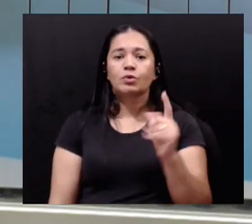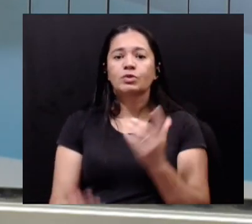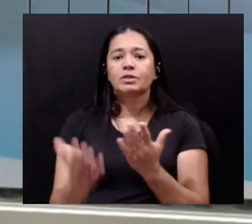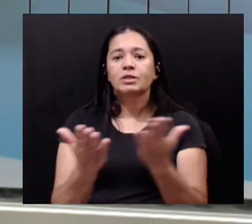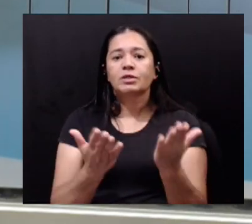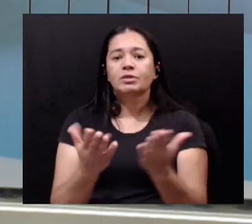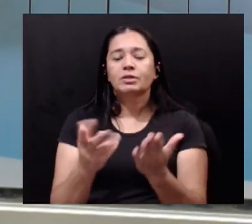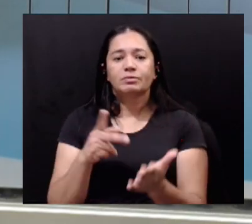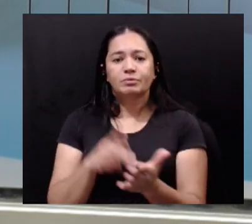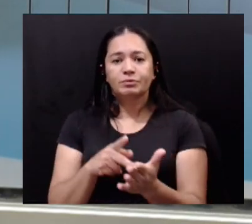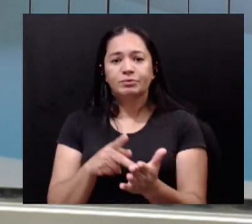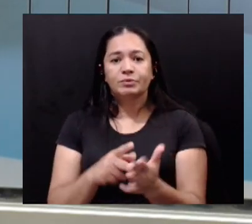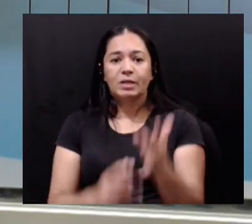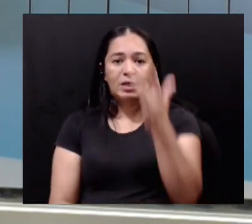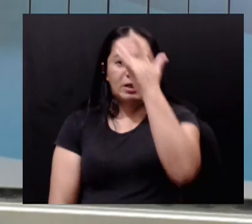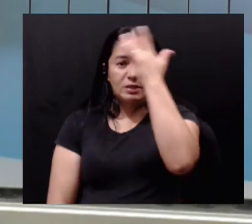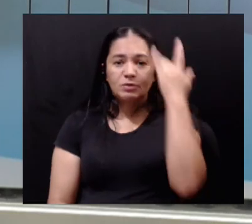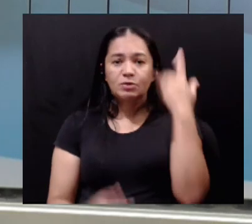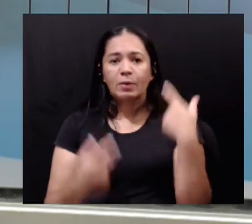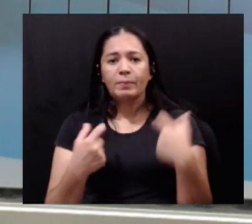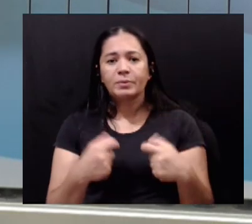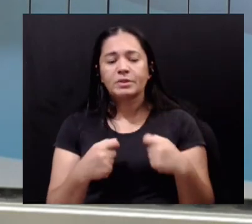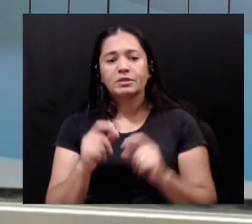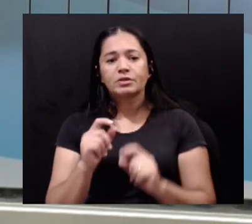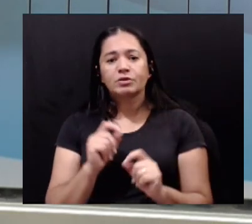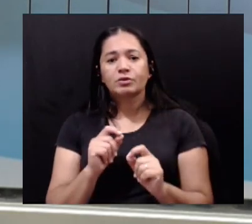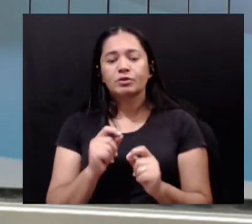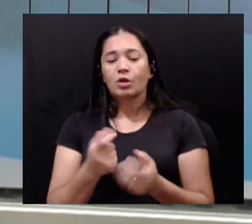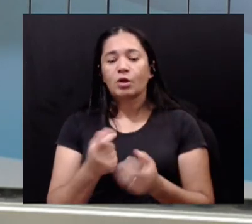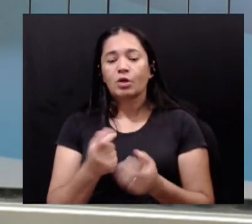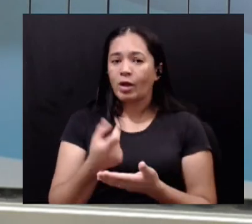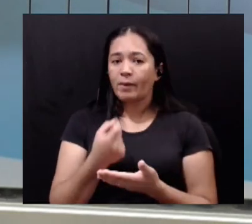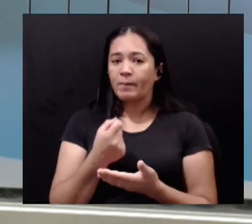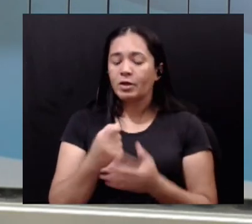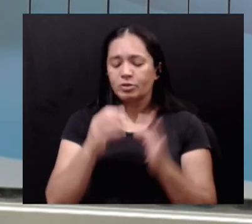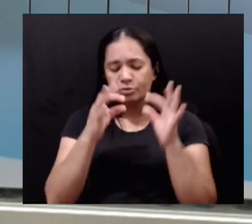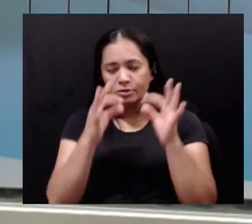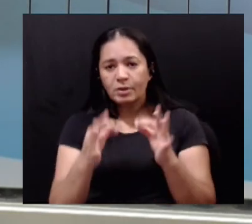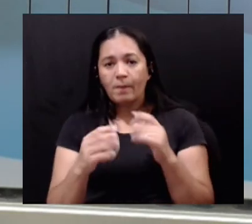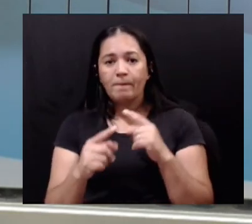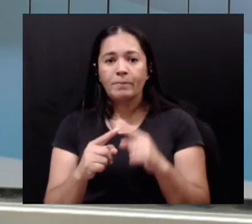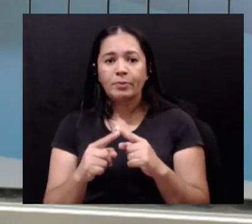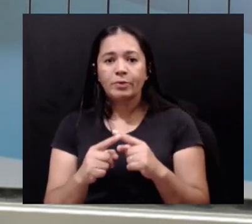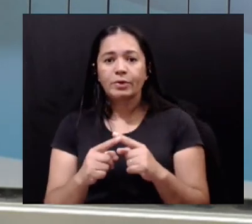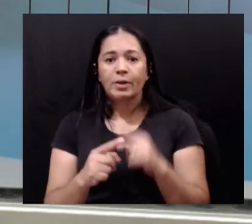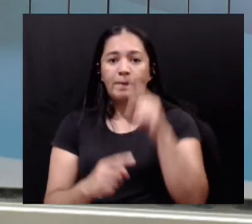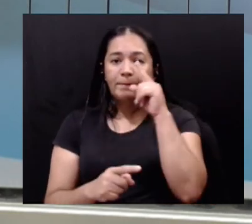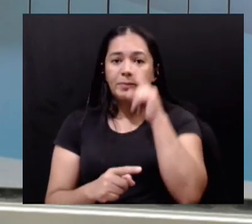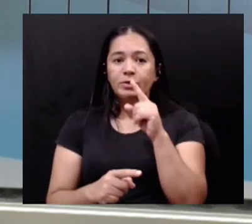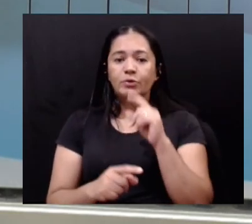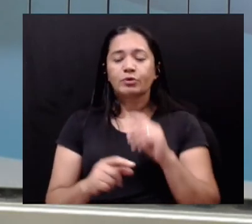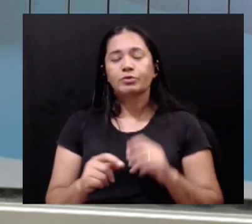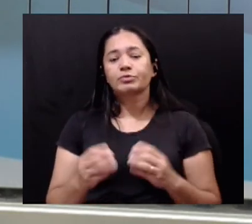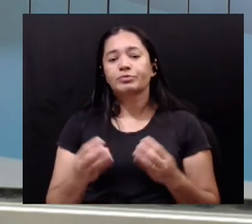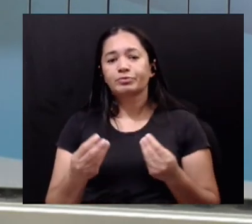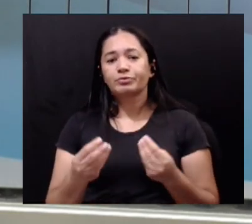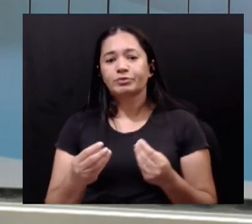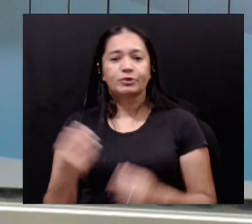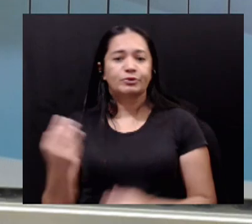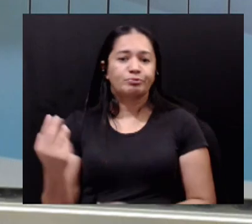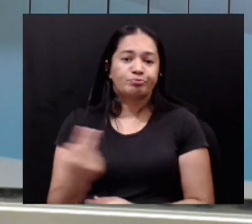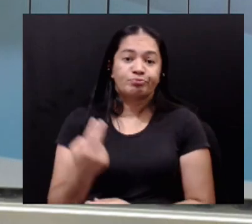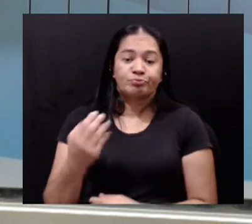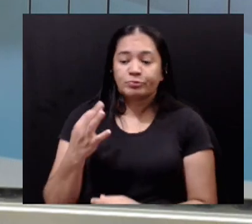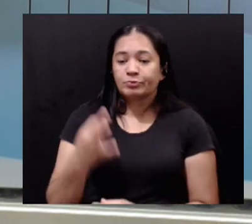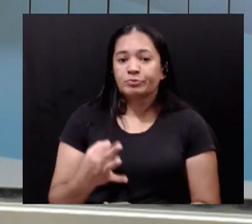precisam seguir, né, essa medicação corretamente, porque pode correr o risco de ter uma resistência depois, né,